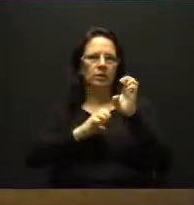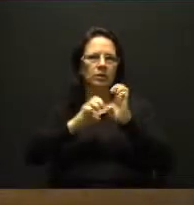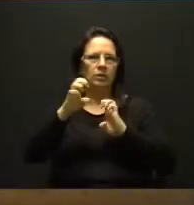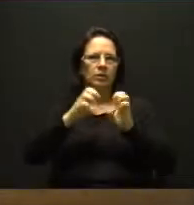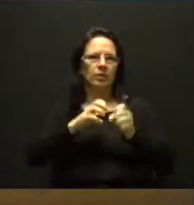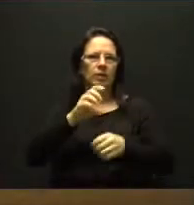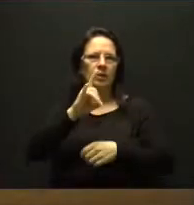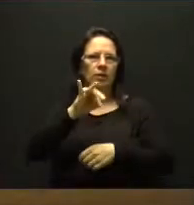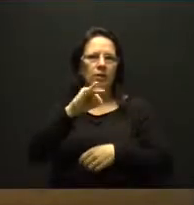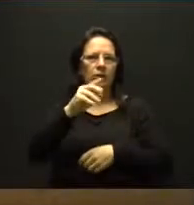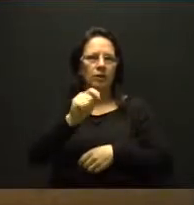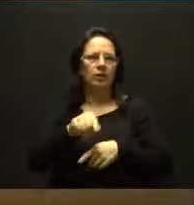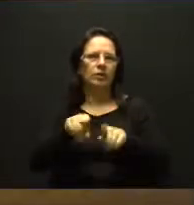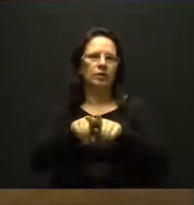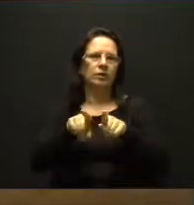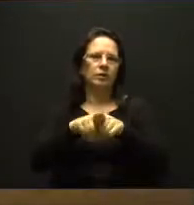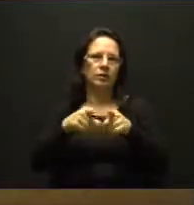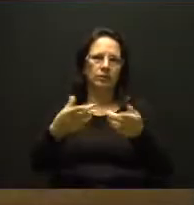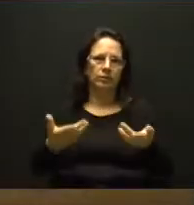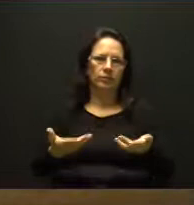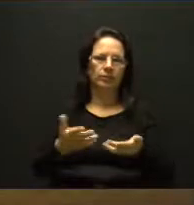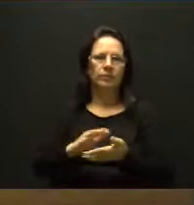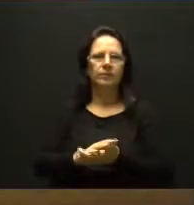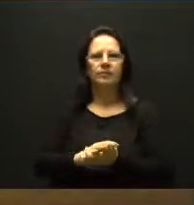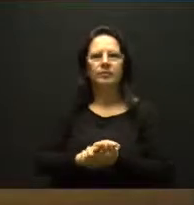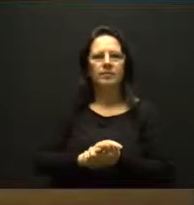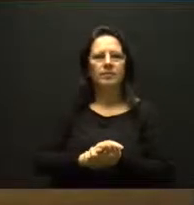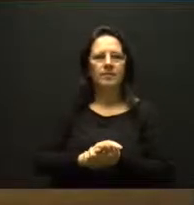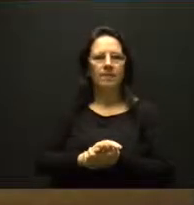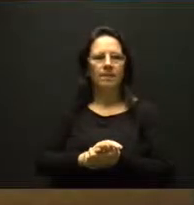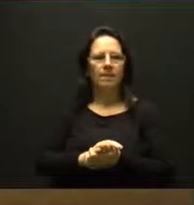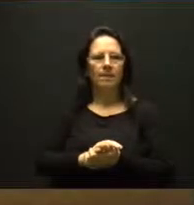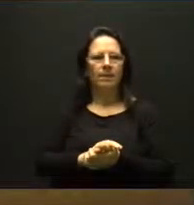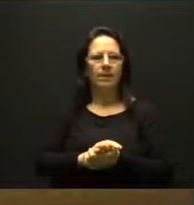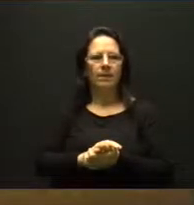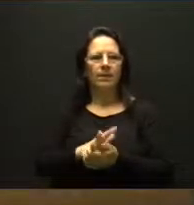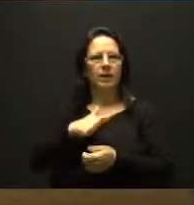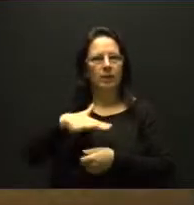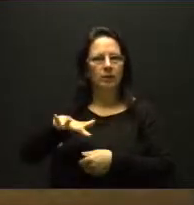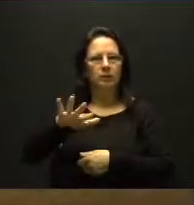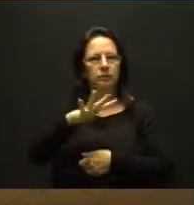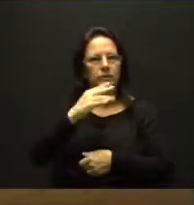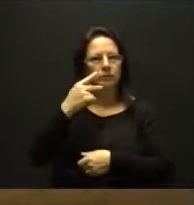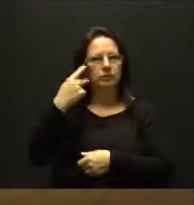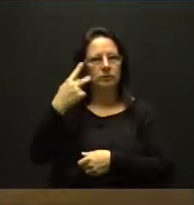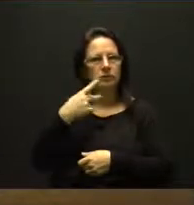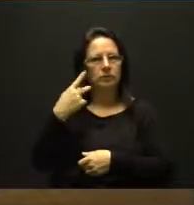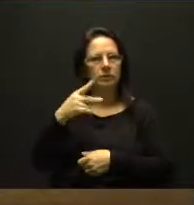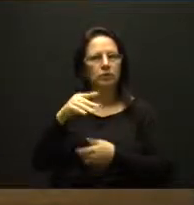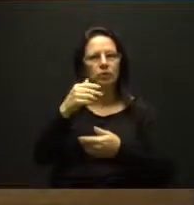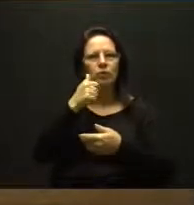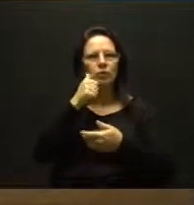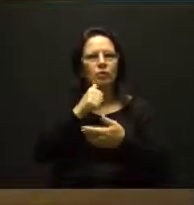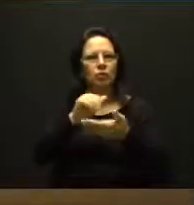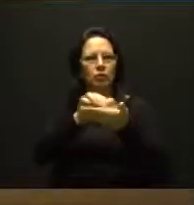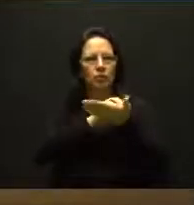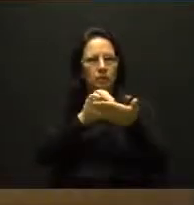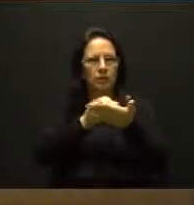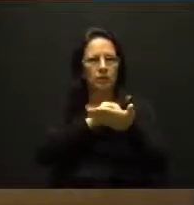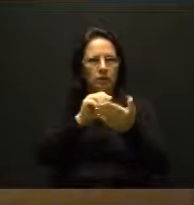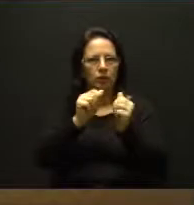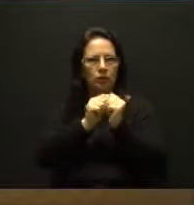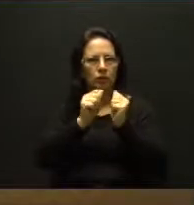com seus funcionários e fica aqui a falar dessa casa para que a secretária juntamente com o